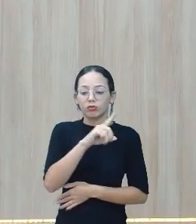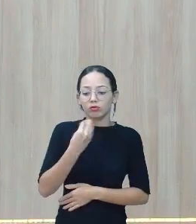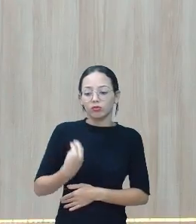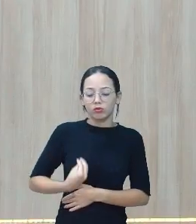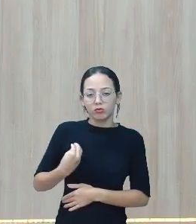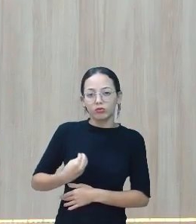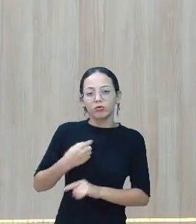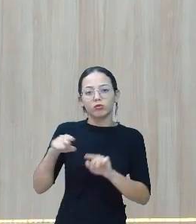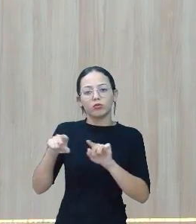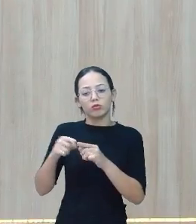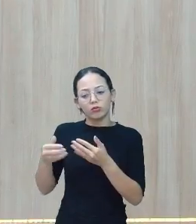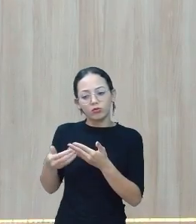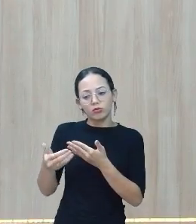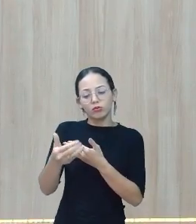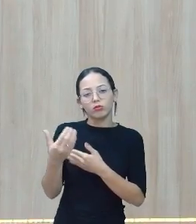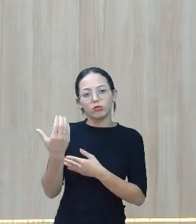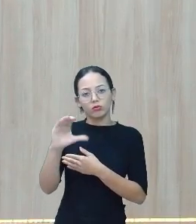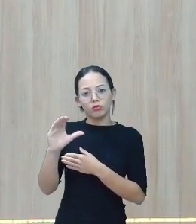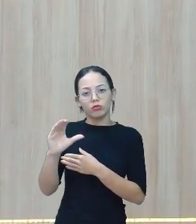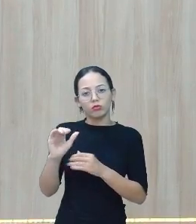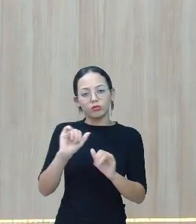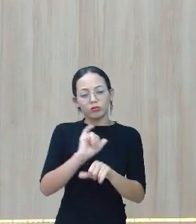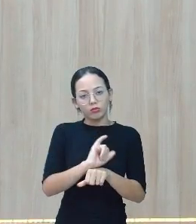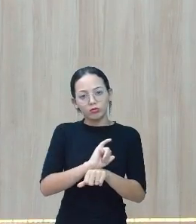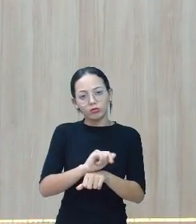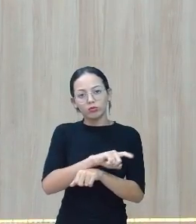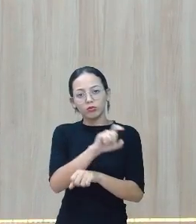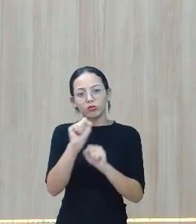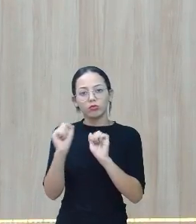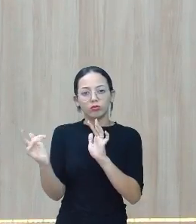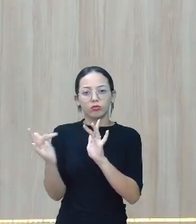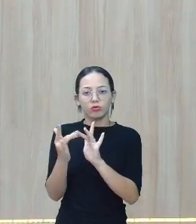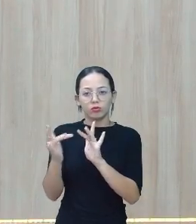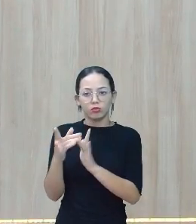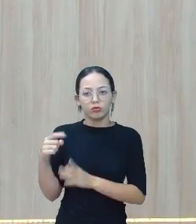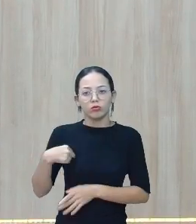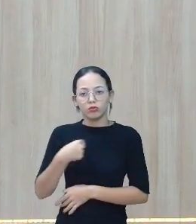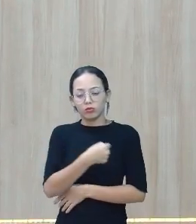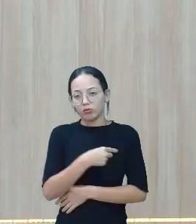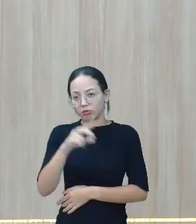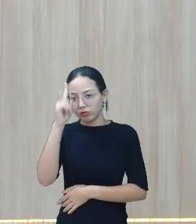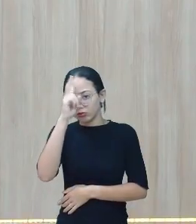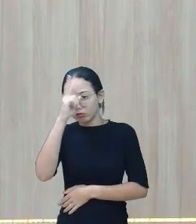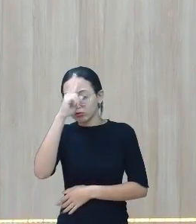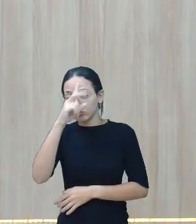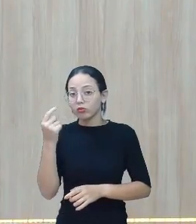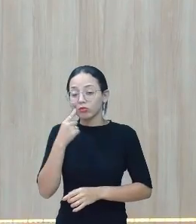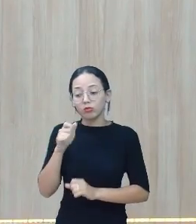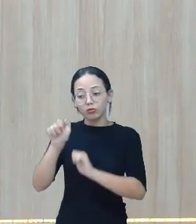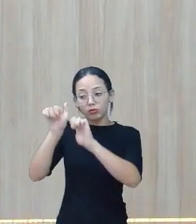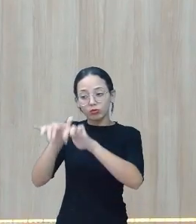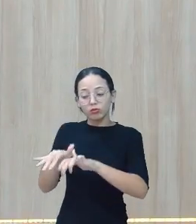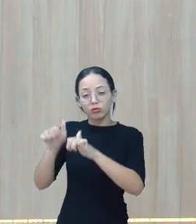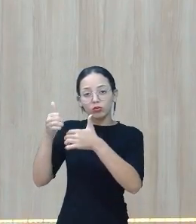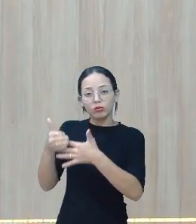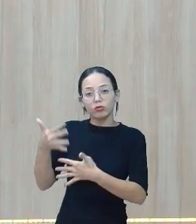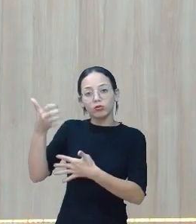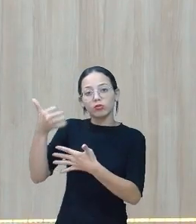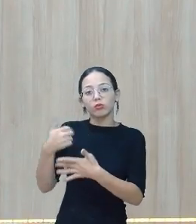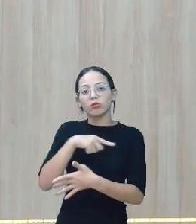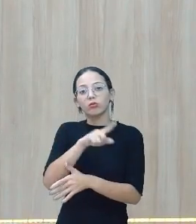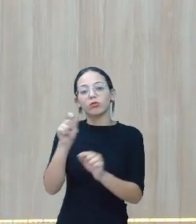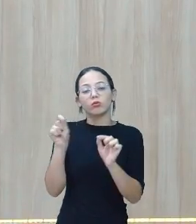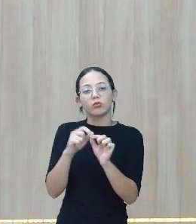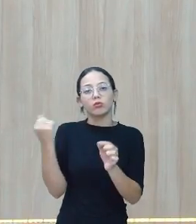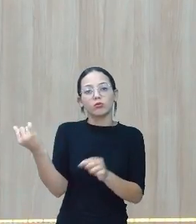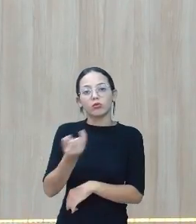em breve ela estará no YouTube e você pode ter o contato conosco, tá certo? Lembrando que nesses comentários que vocês farão, é